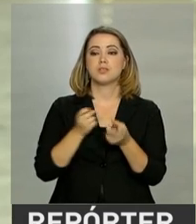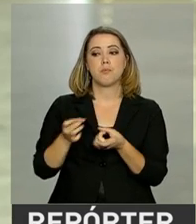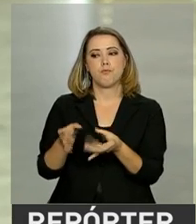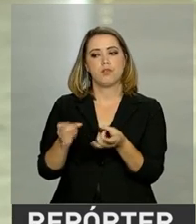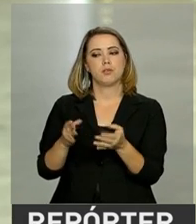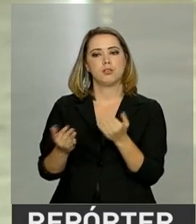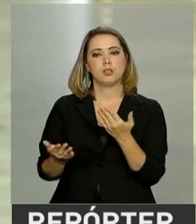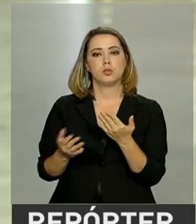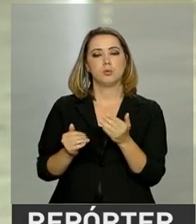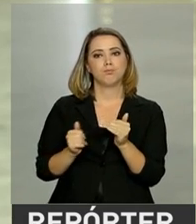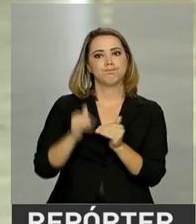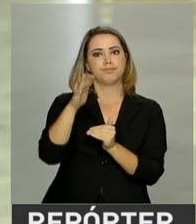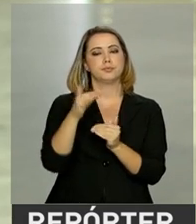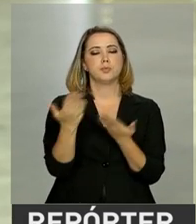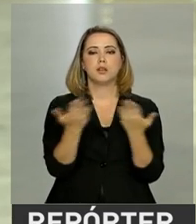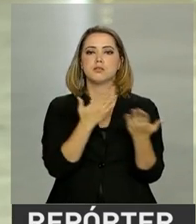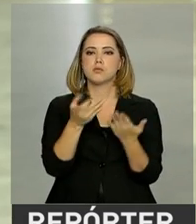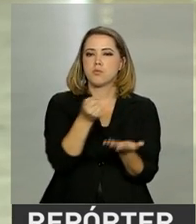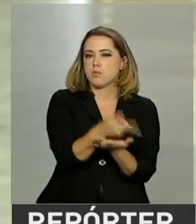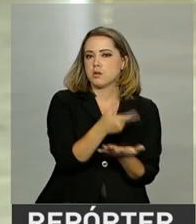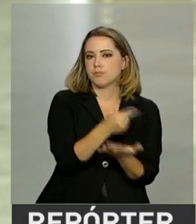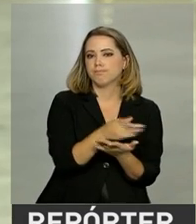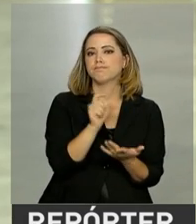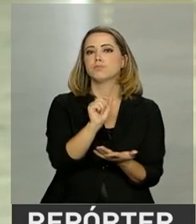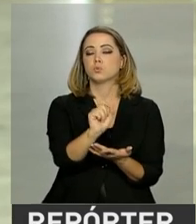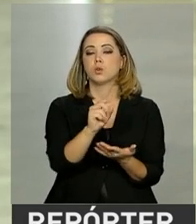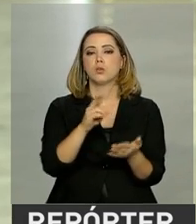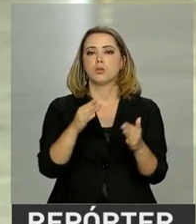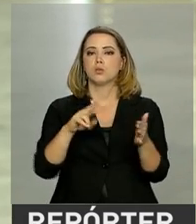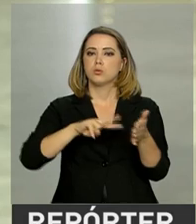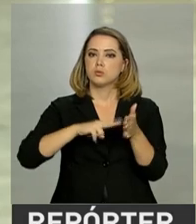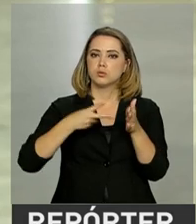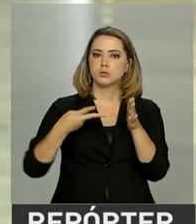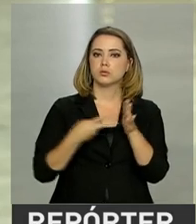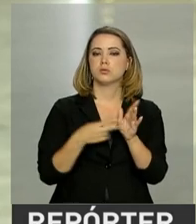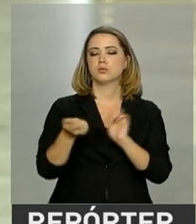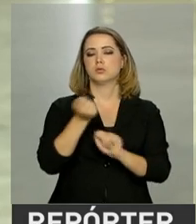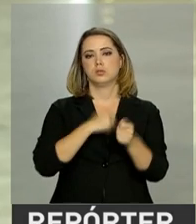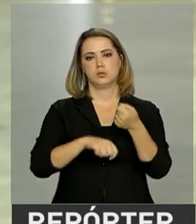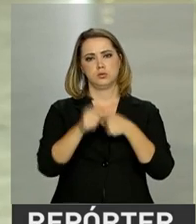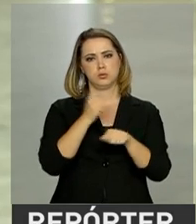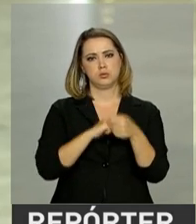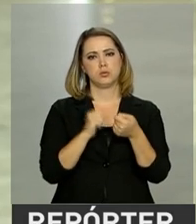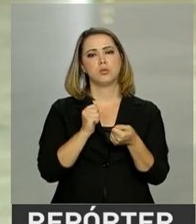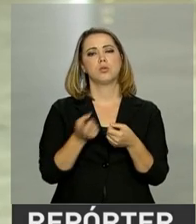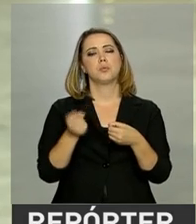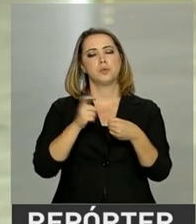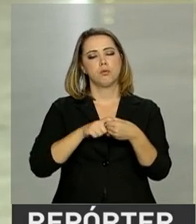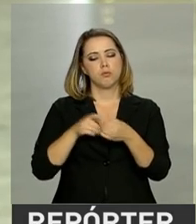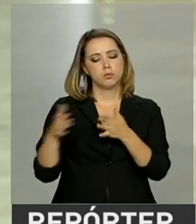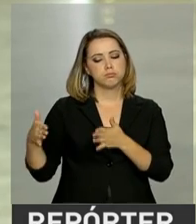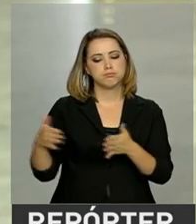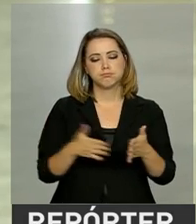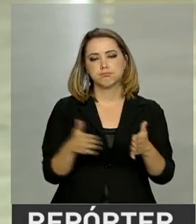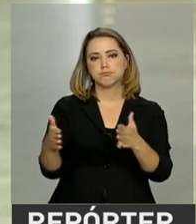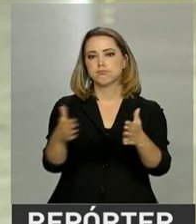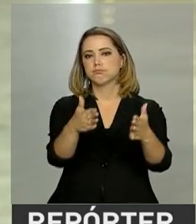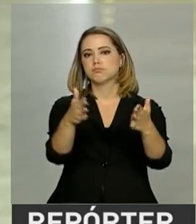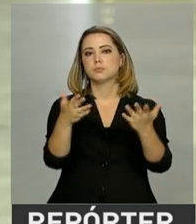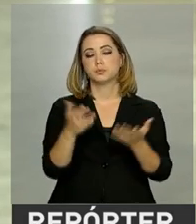isso pode indicar que a economia brasileira está realmente começando a trilhar um caminho de